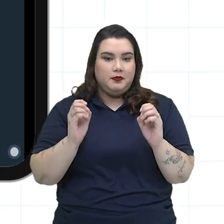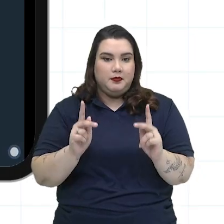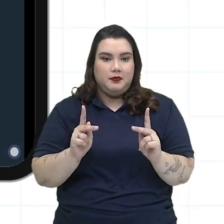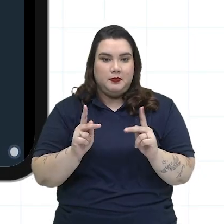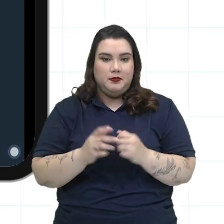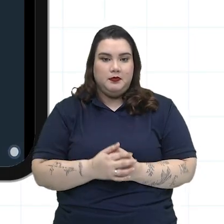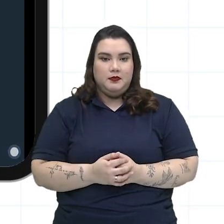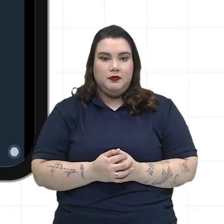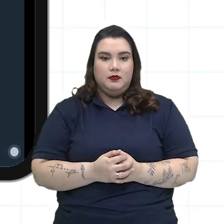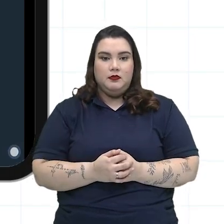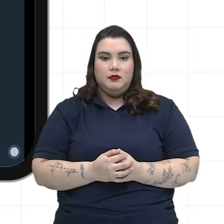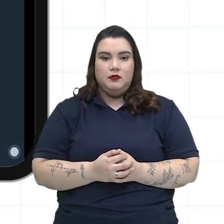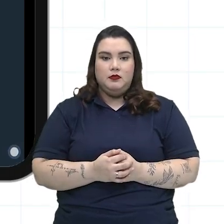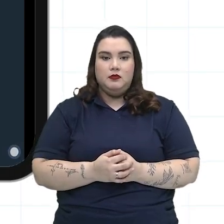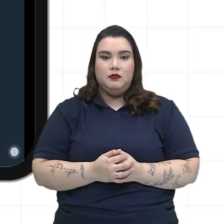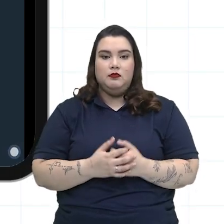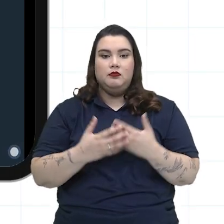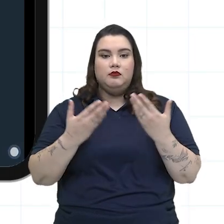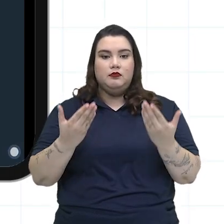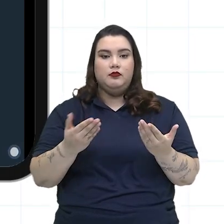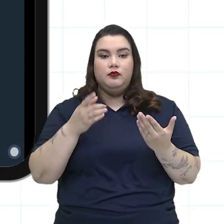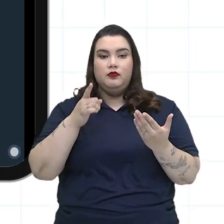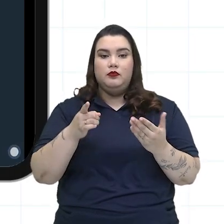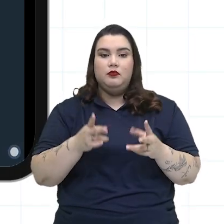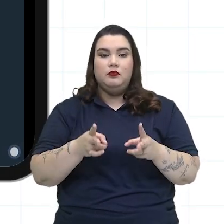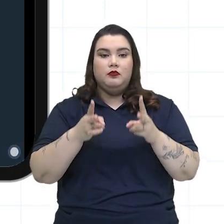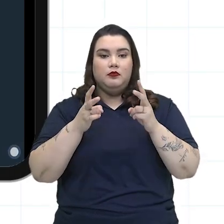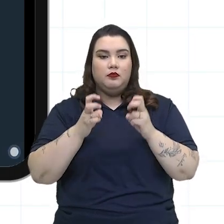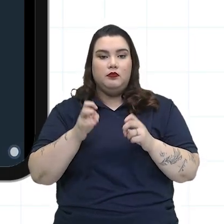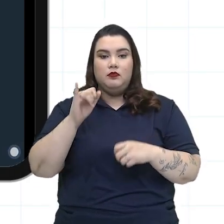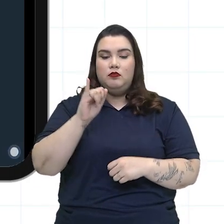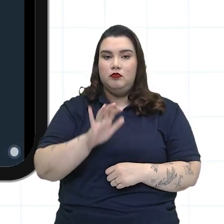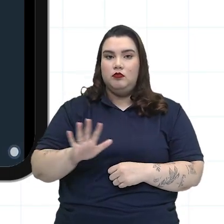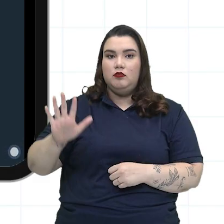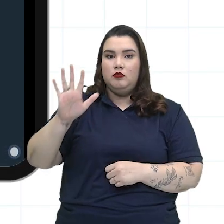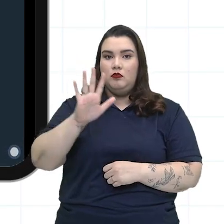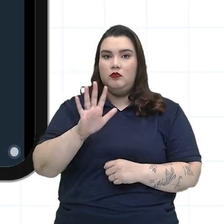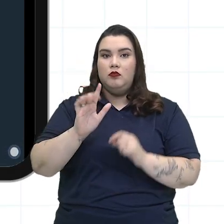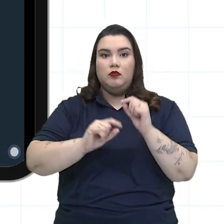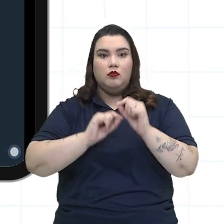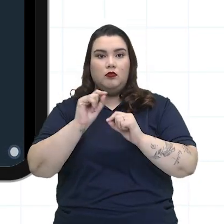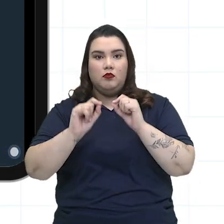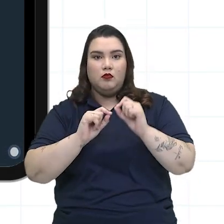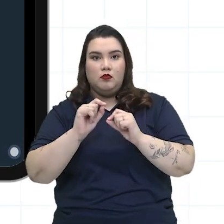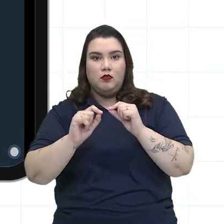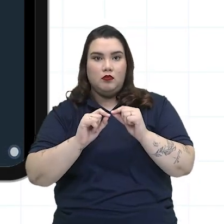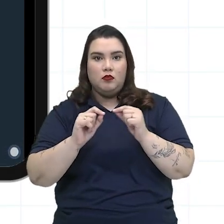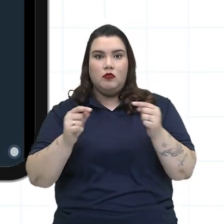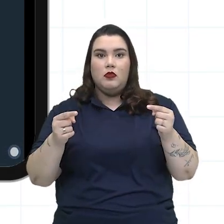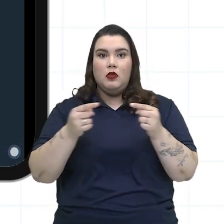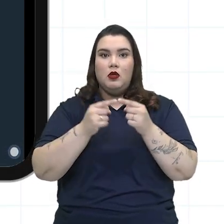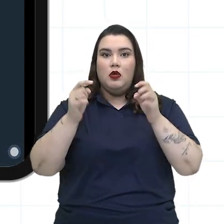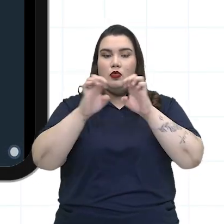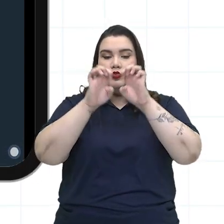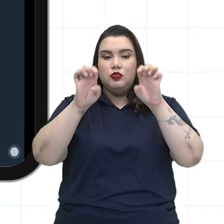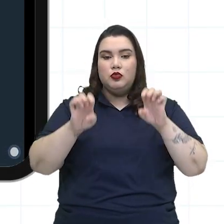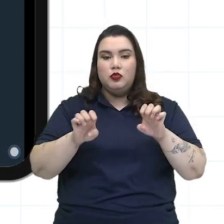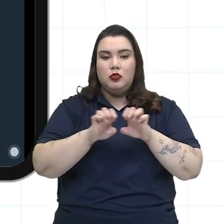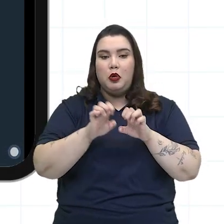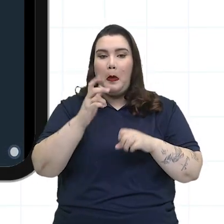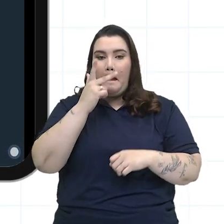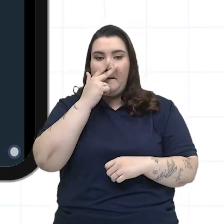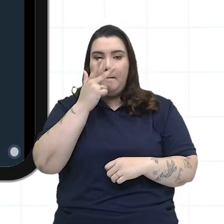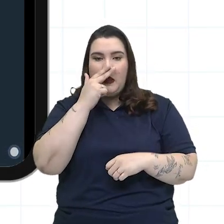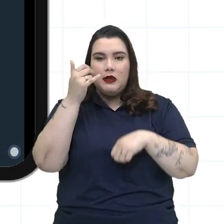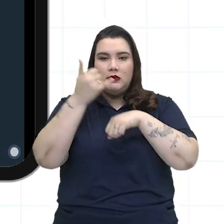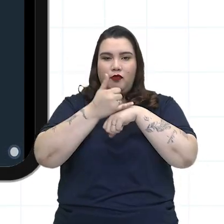certo? E aqui, ó, no cantinho, você observa uma imagem, né, que tem ali uma estrutura que parece algo